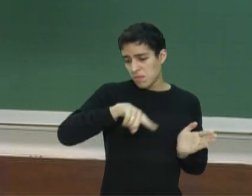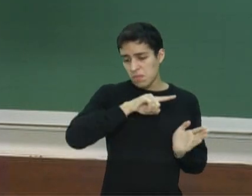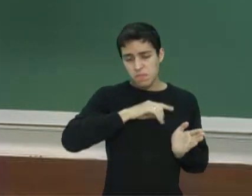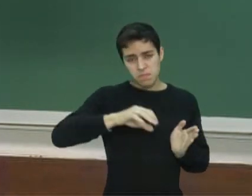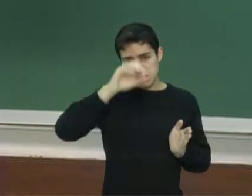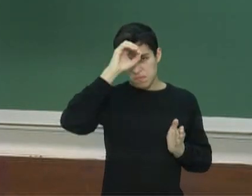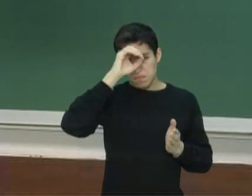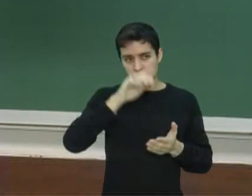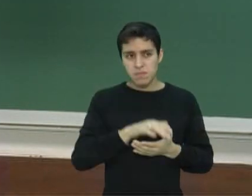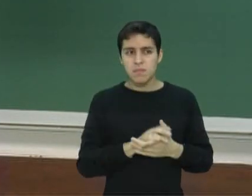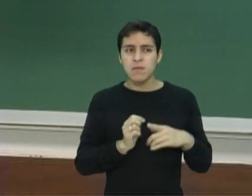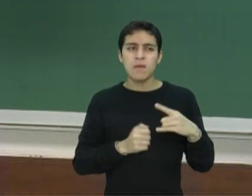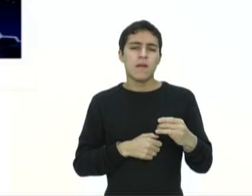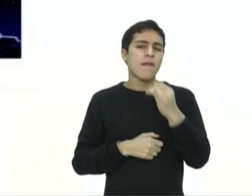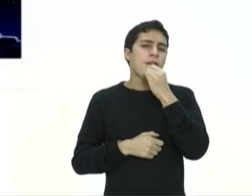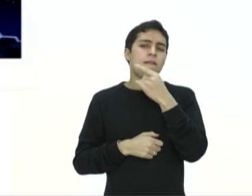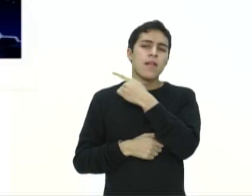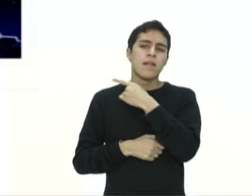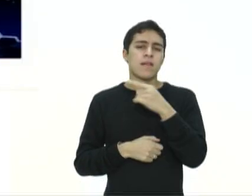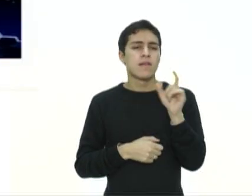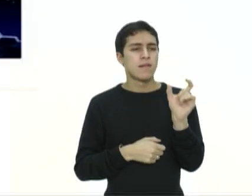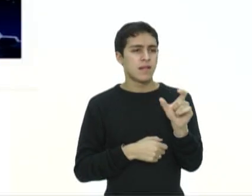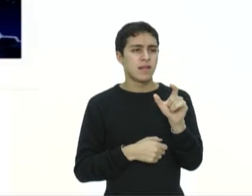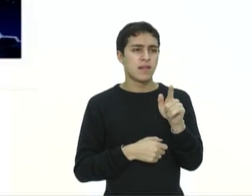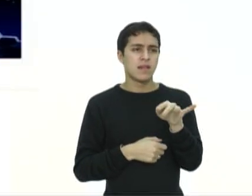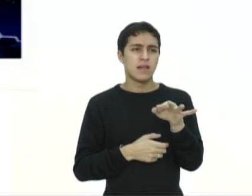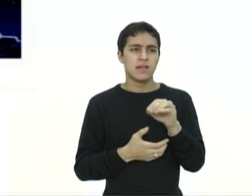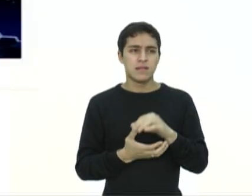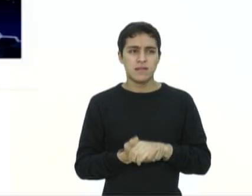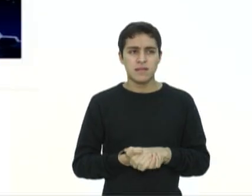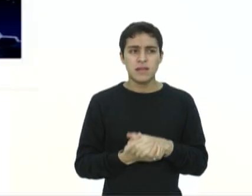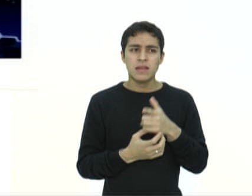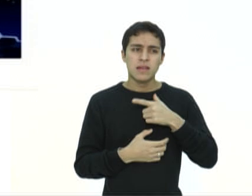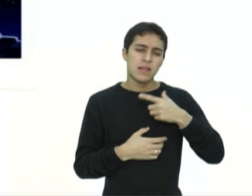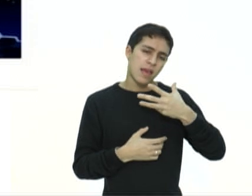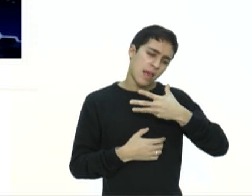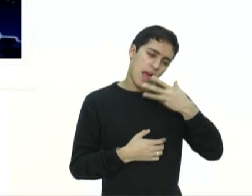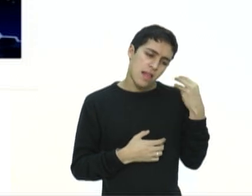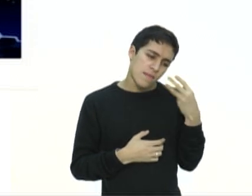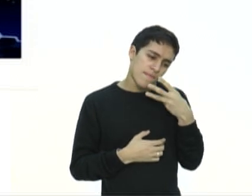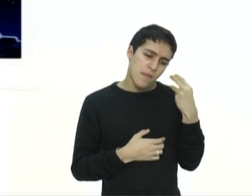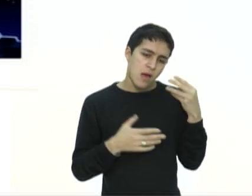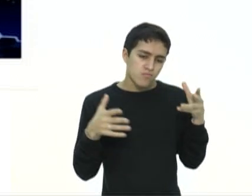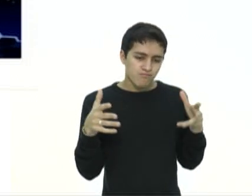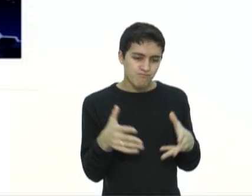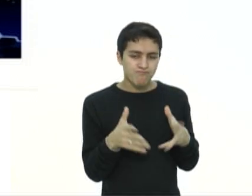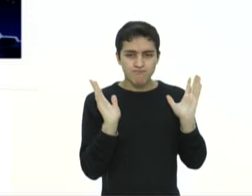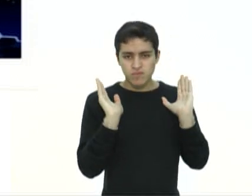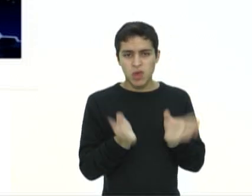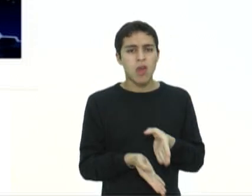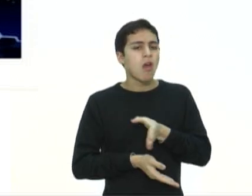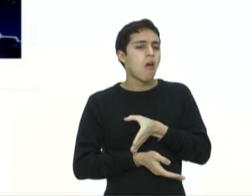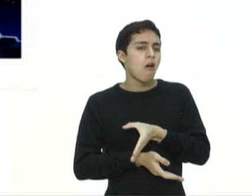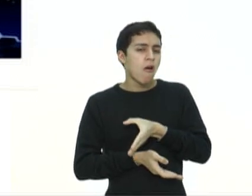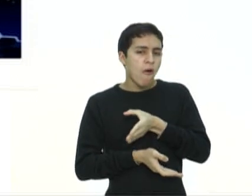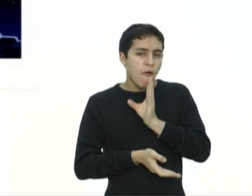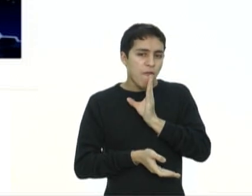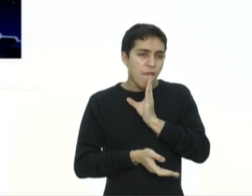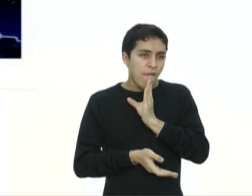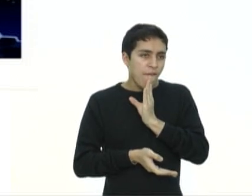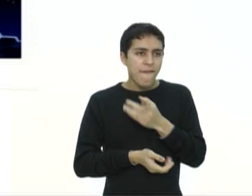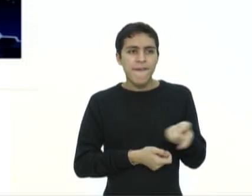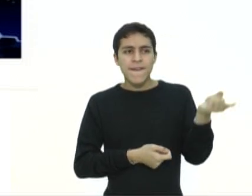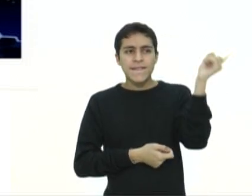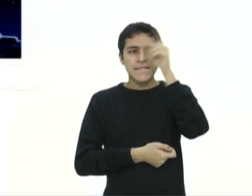alguns exemplos que eu coloquei aqui, a palavra gato, né? Nós temos o animalzinho, que nós conhecemos já como gato, e